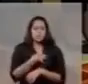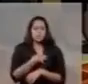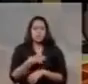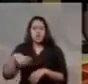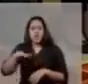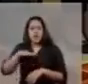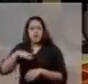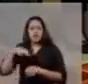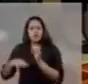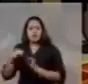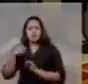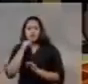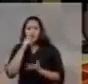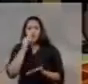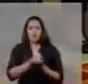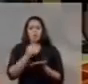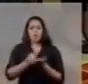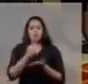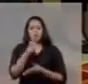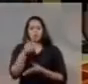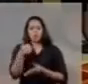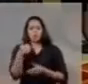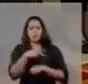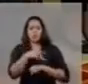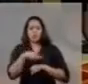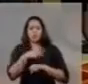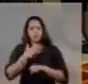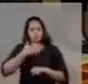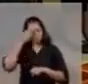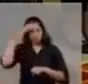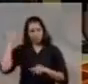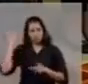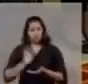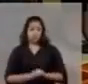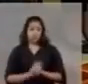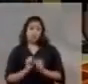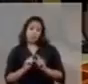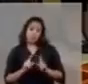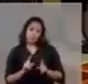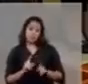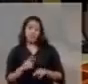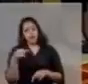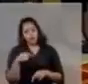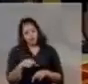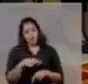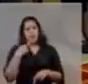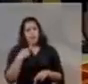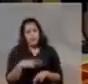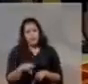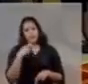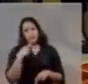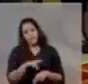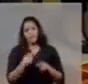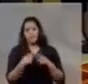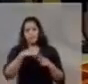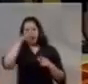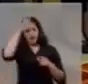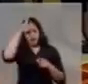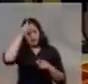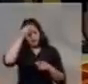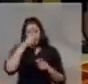reclamar dos contratos com 51 países muçulmanos, mas vêm reclamar da galinha que a